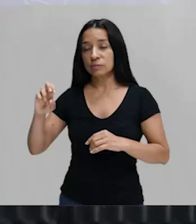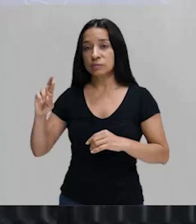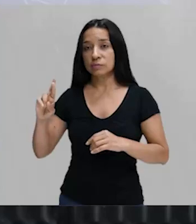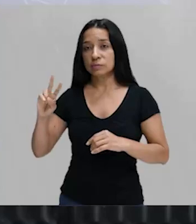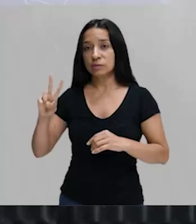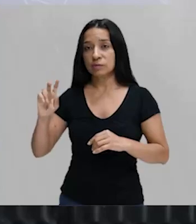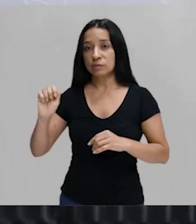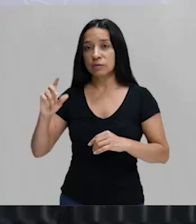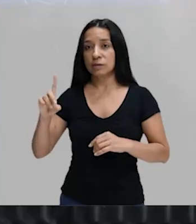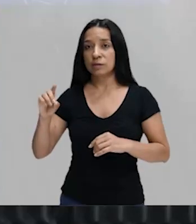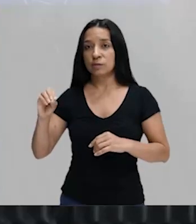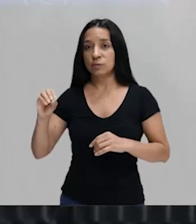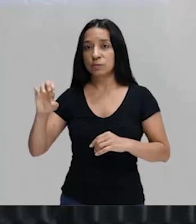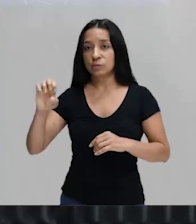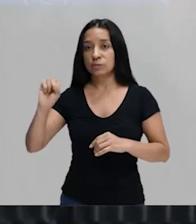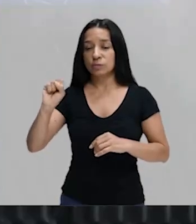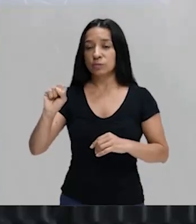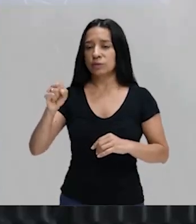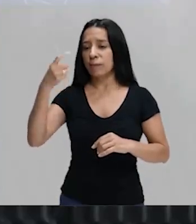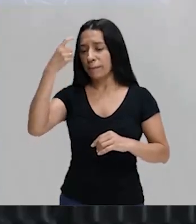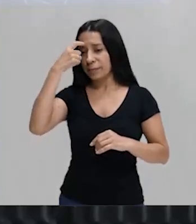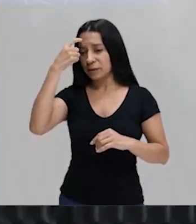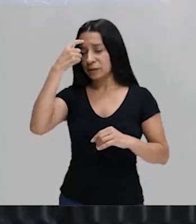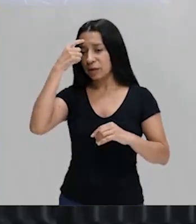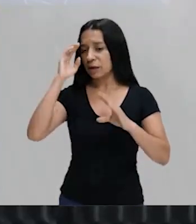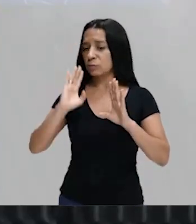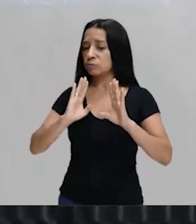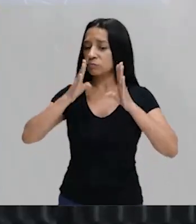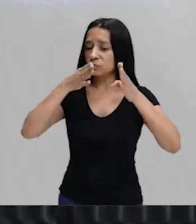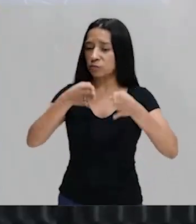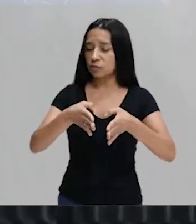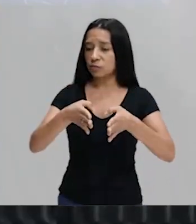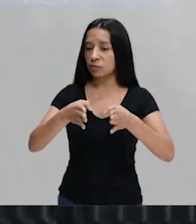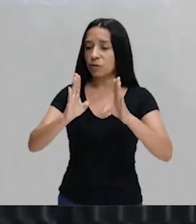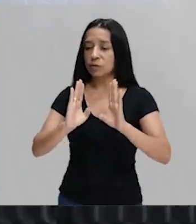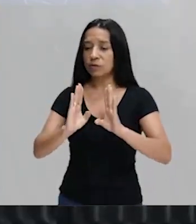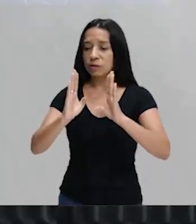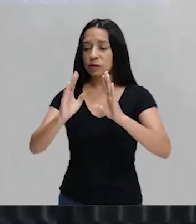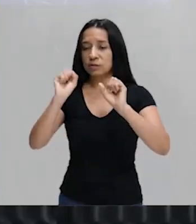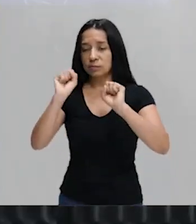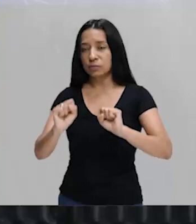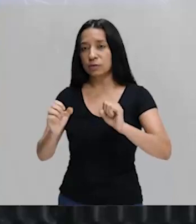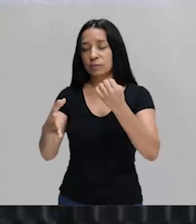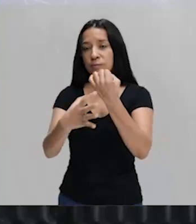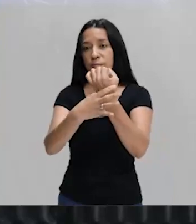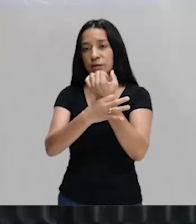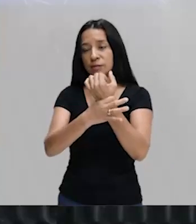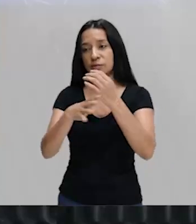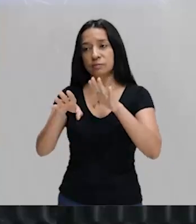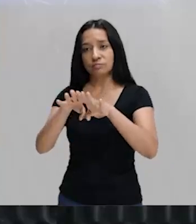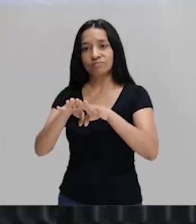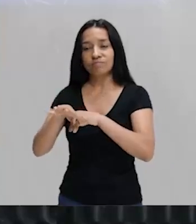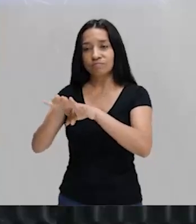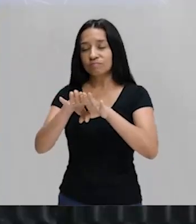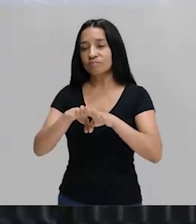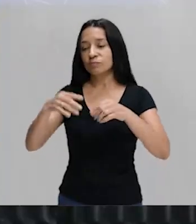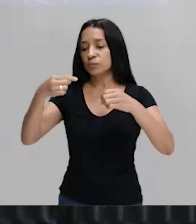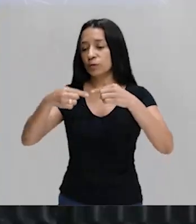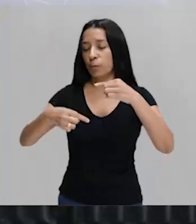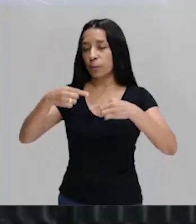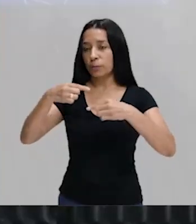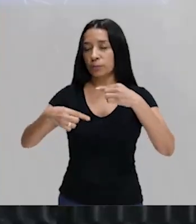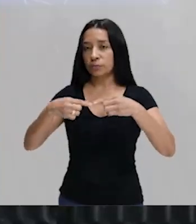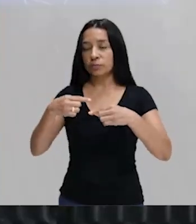perspectiva, principalmente centralizar o poder para garantir a estabilidade política. É evidente